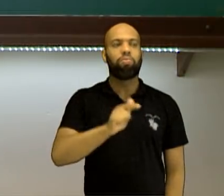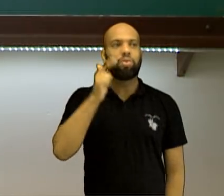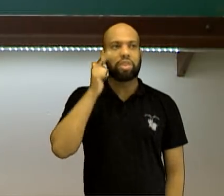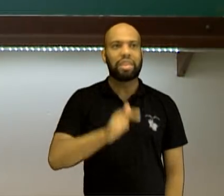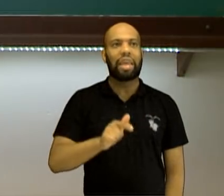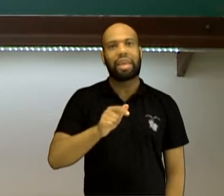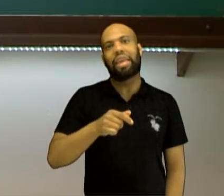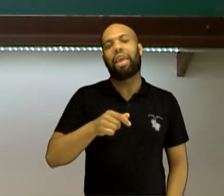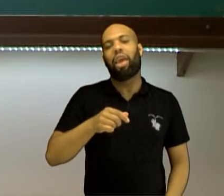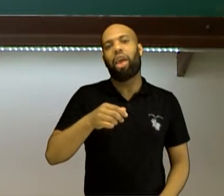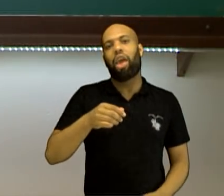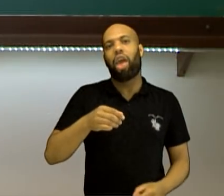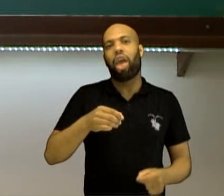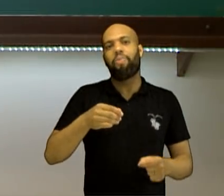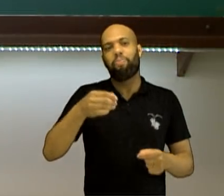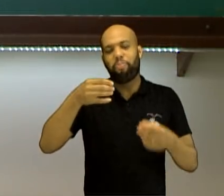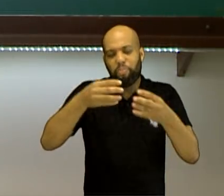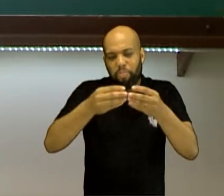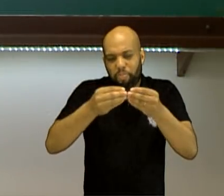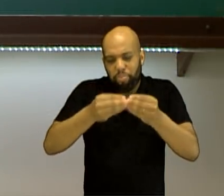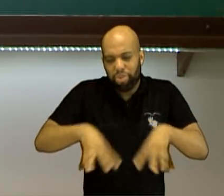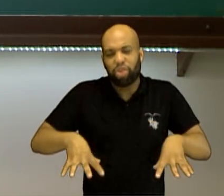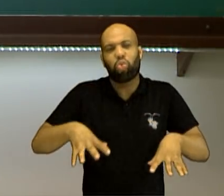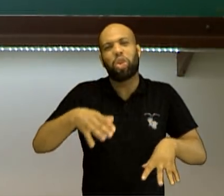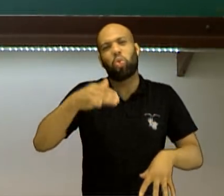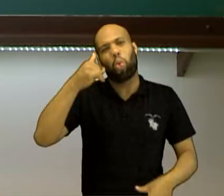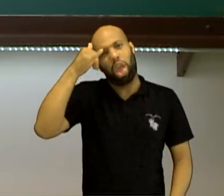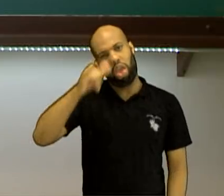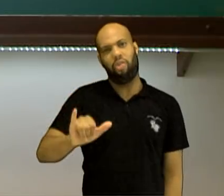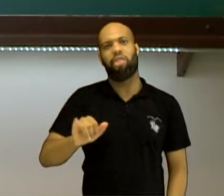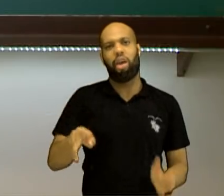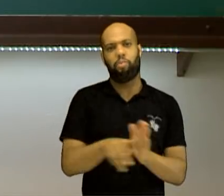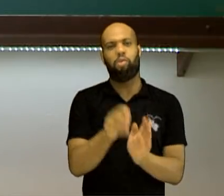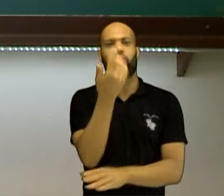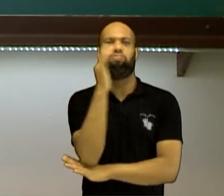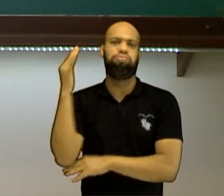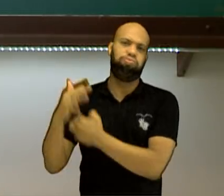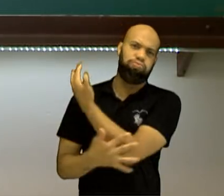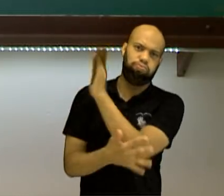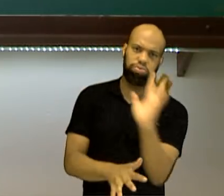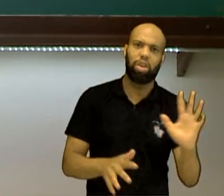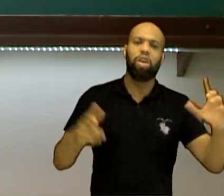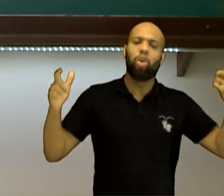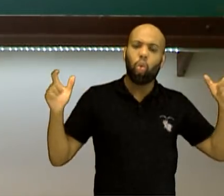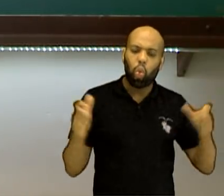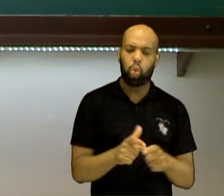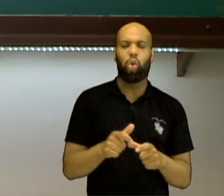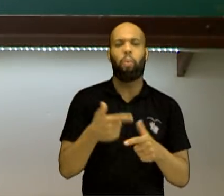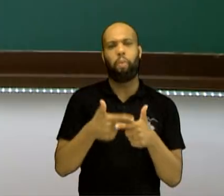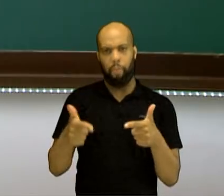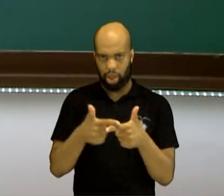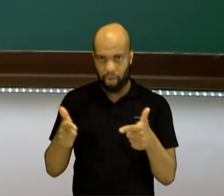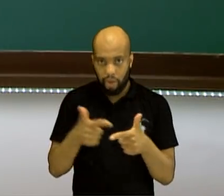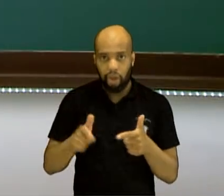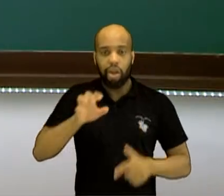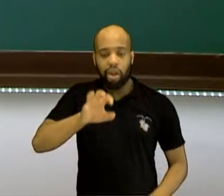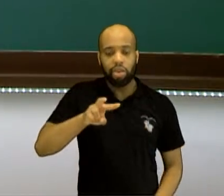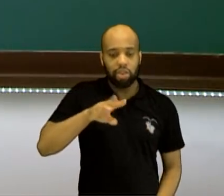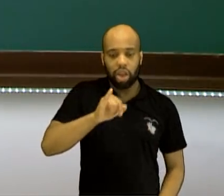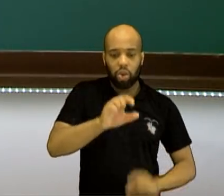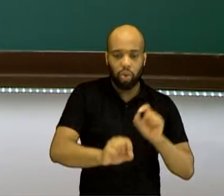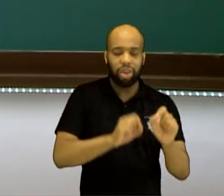menos degradação ambiental e principalmente que essa degradação, essa diminuição da degradação ambiental contribua,